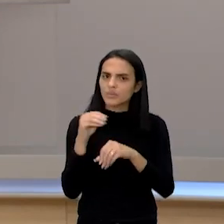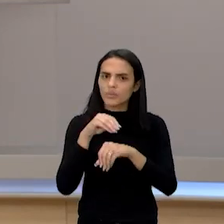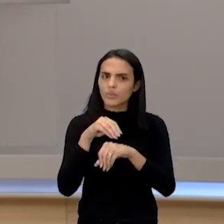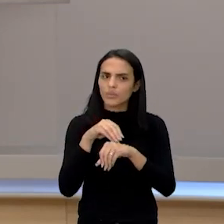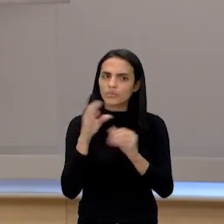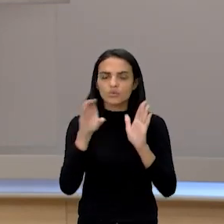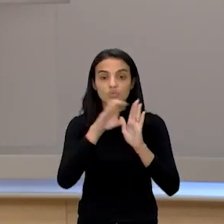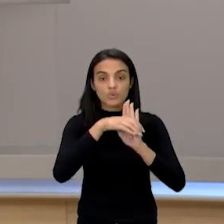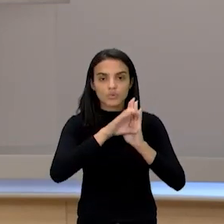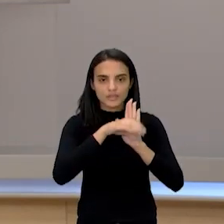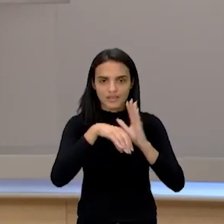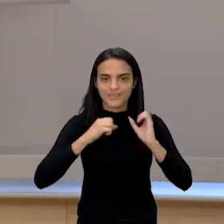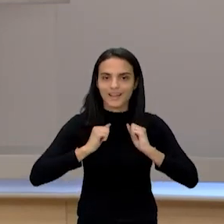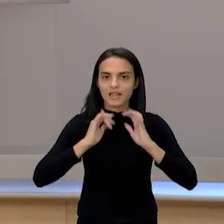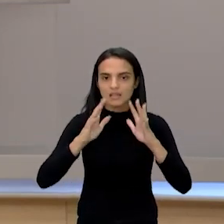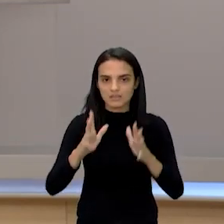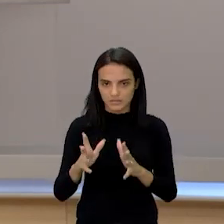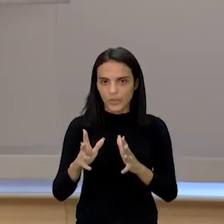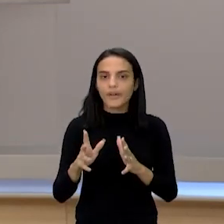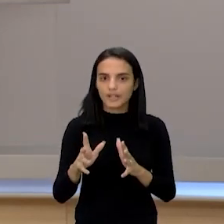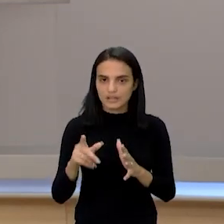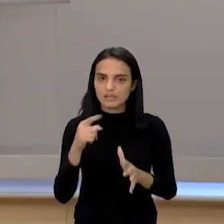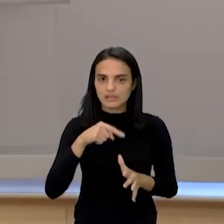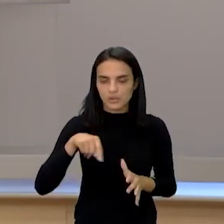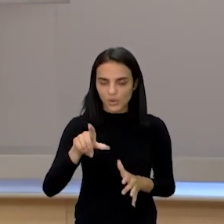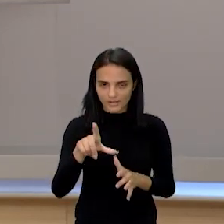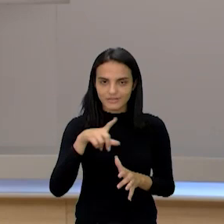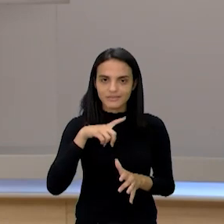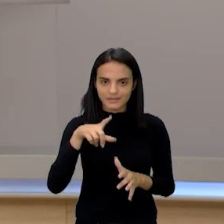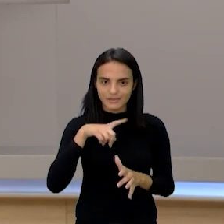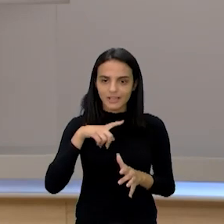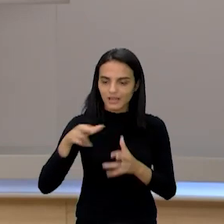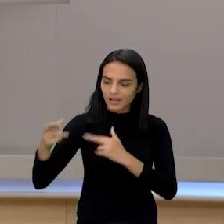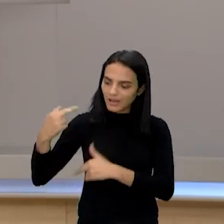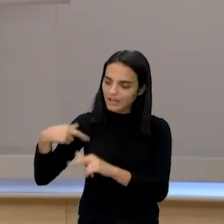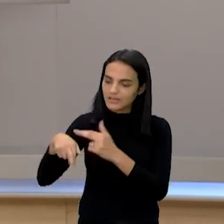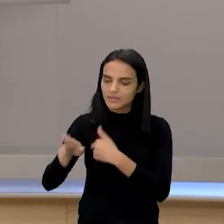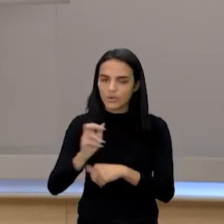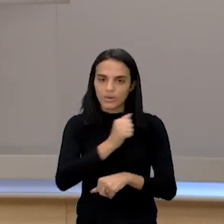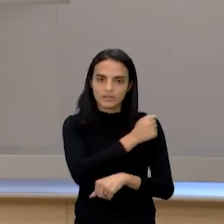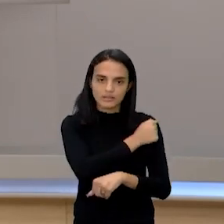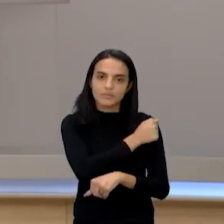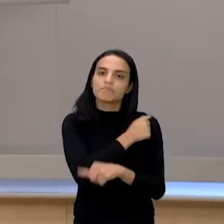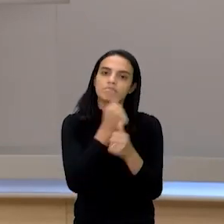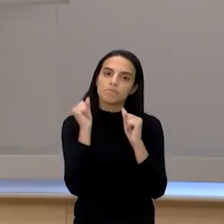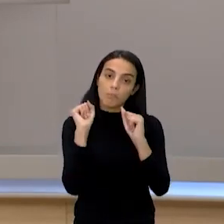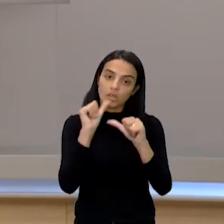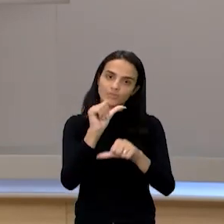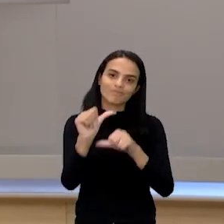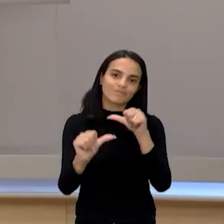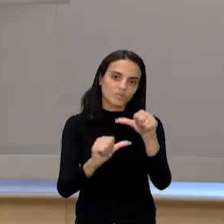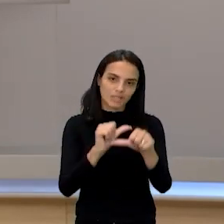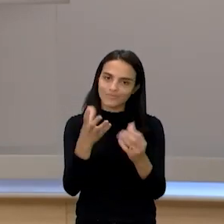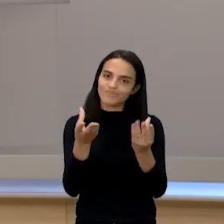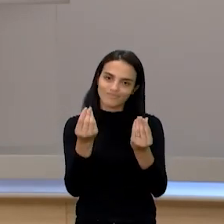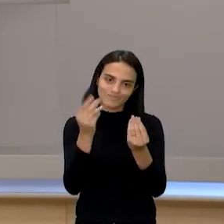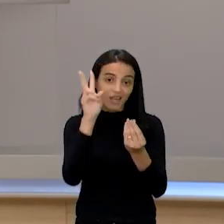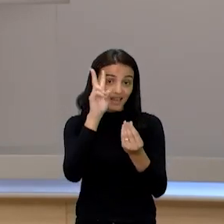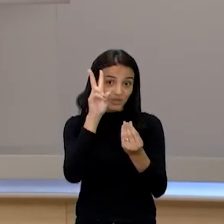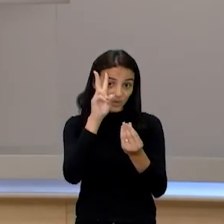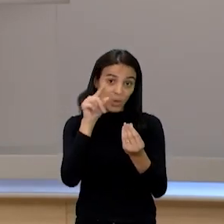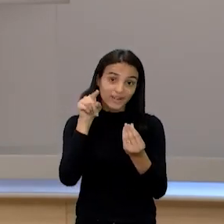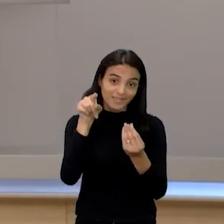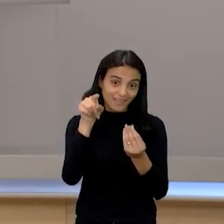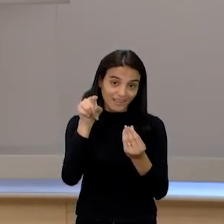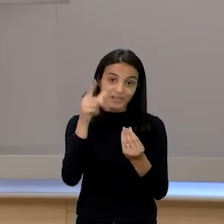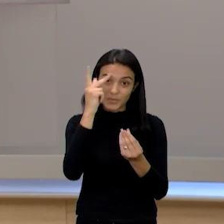conceitos atitudinais, né, as atitudes que a gente tem em relação aos nossos estudantes, pode mudar muita coisa, pode mudar a história deles, pode mudar